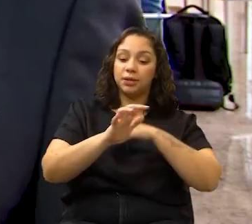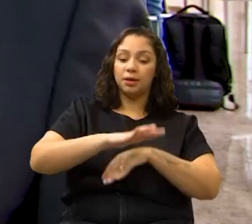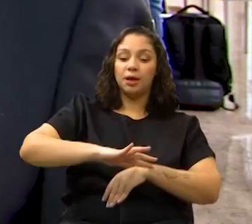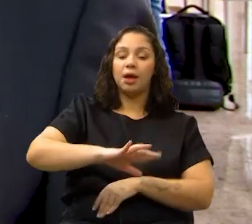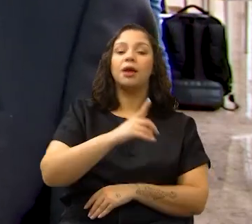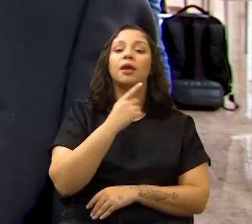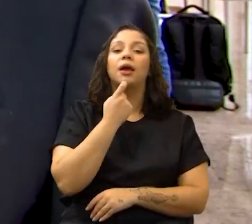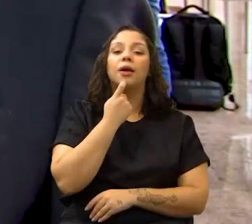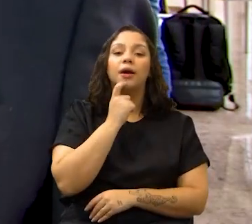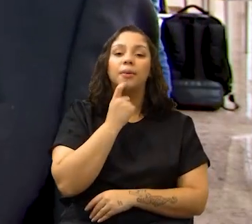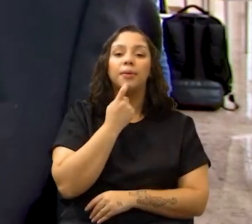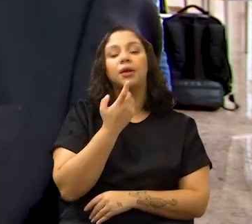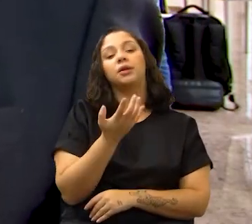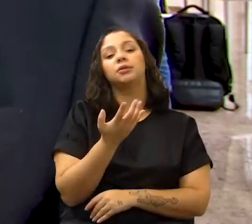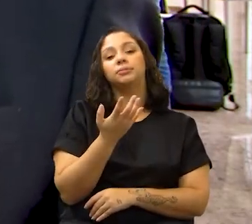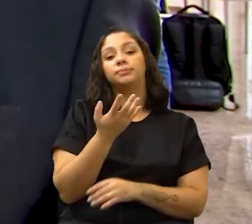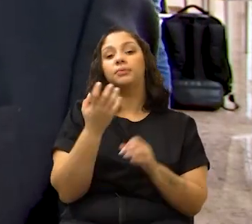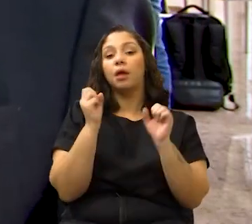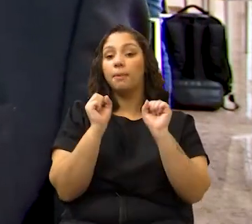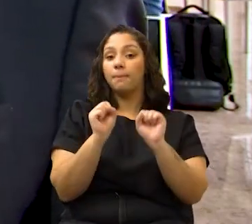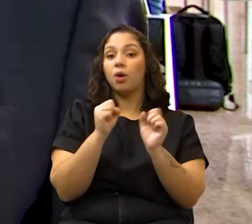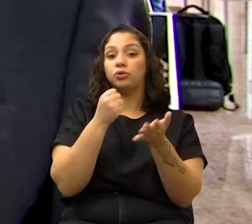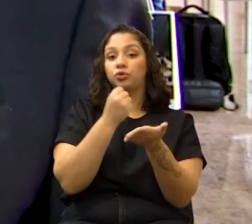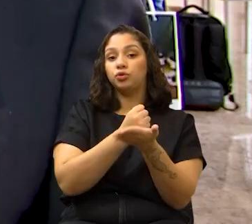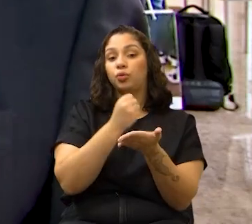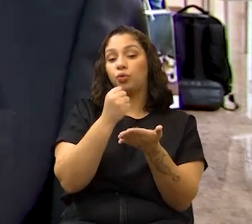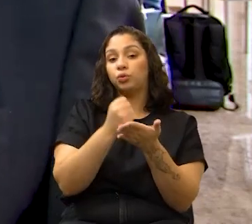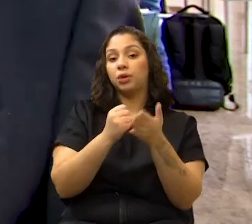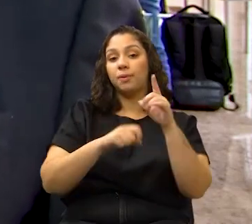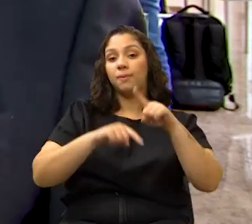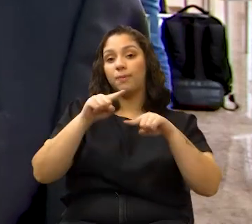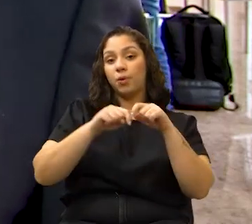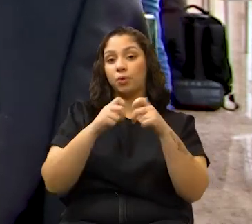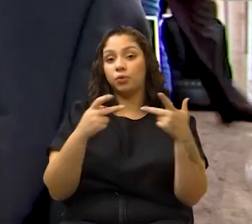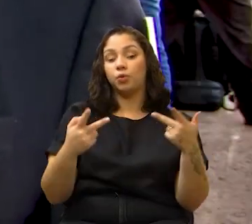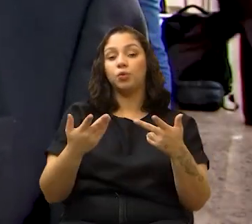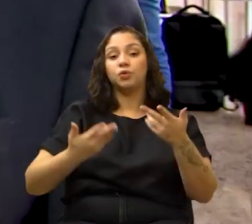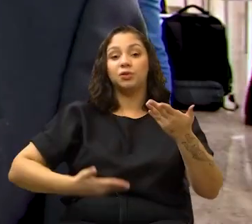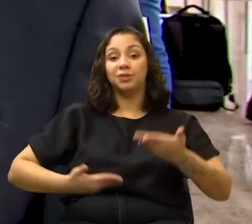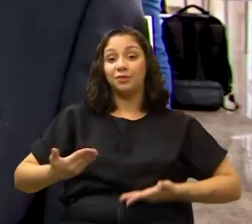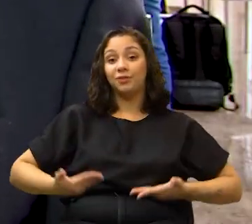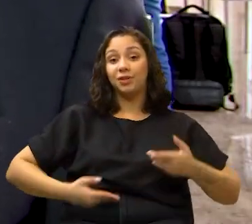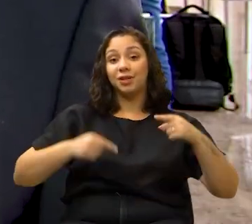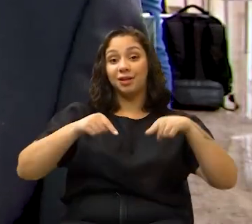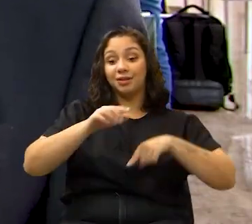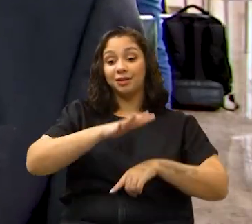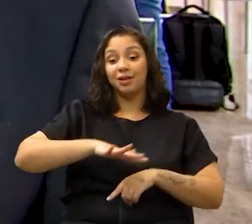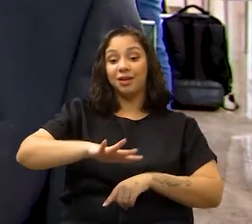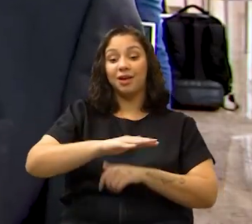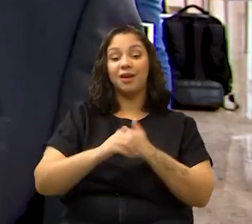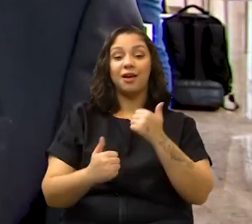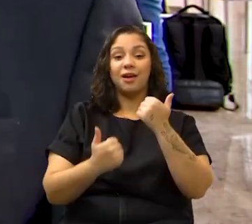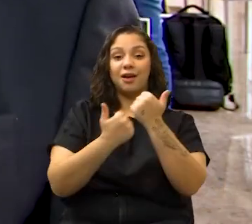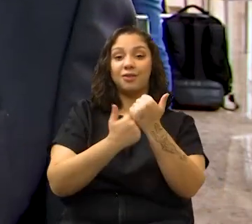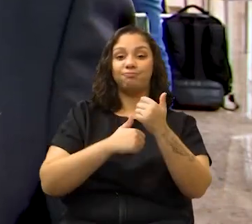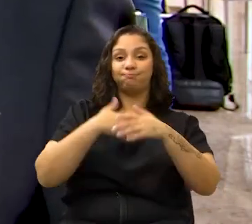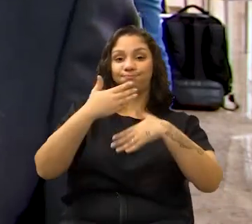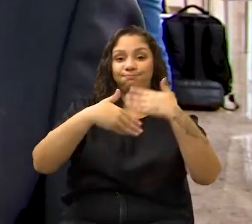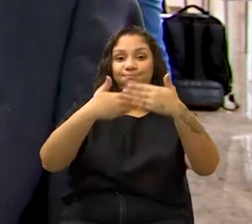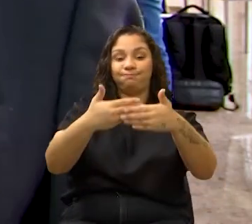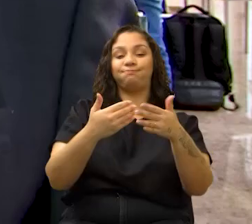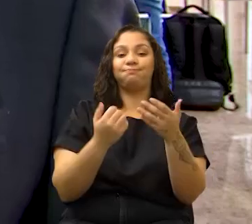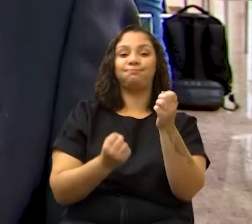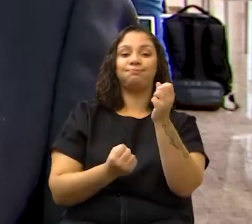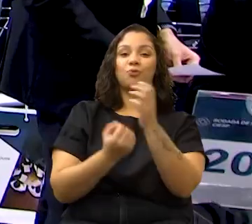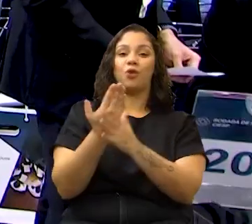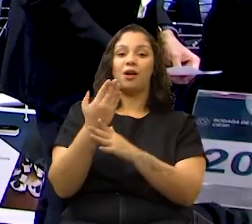região de Campinas aqui, poderão contratar produtos e serviços de empresas da região, fortalecendo a cadeia produtiva